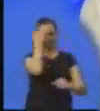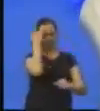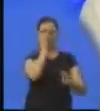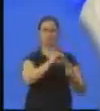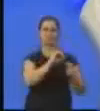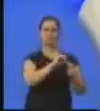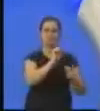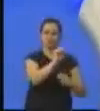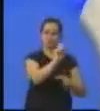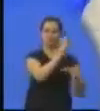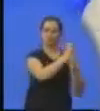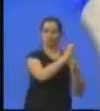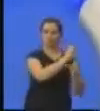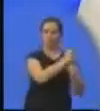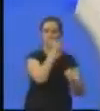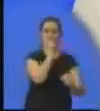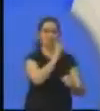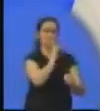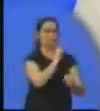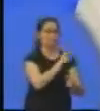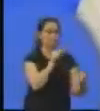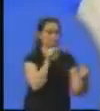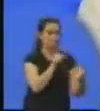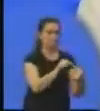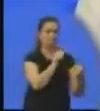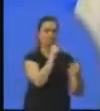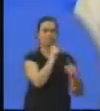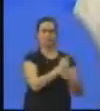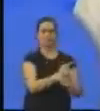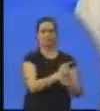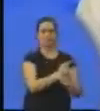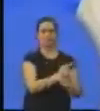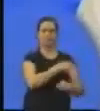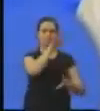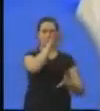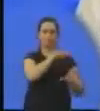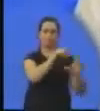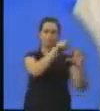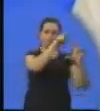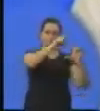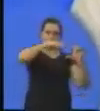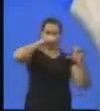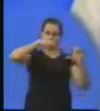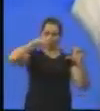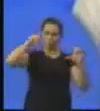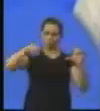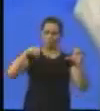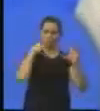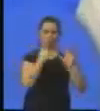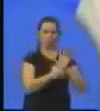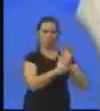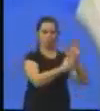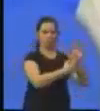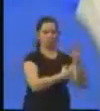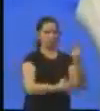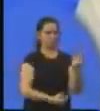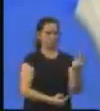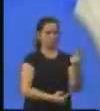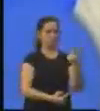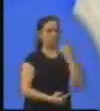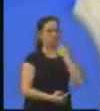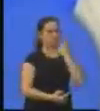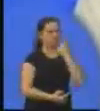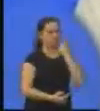esses cálculos para conferir o resultado. E no gráfico, são apresentados dois gráficos. O que foi feito? O gráfico que está em vermelho é